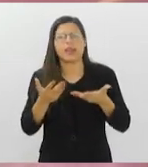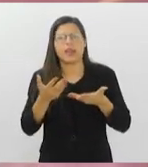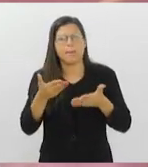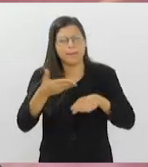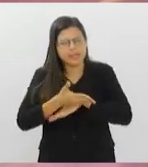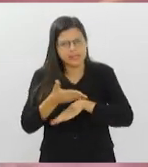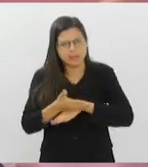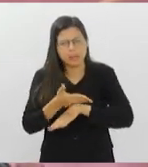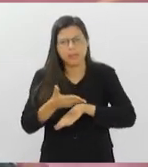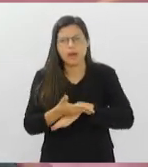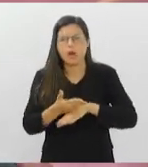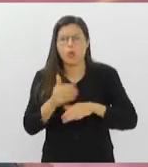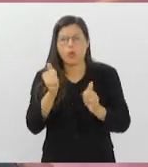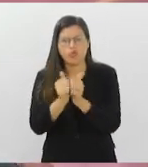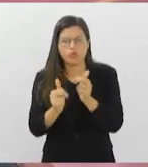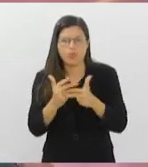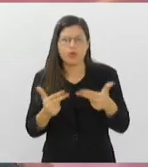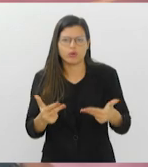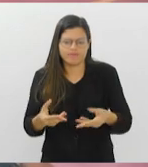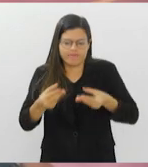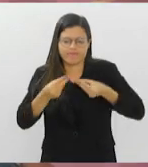o esporte está trazendo isso tudo para ele.